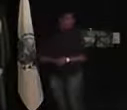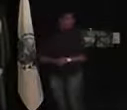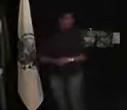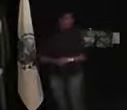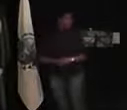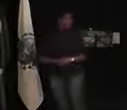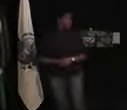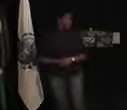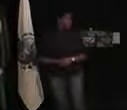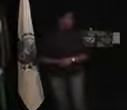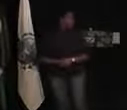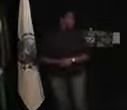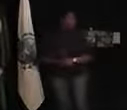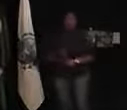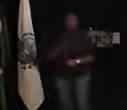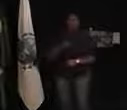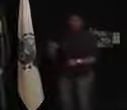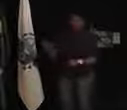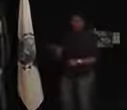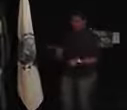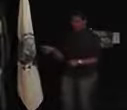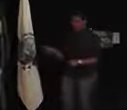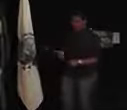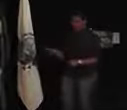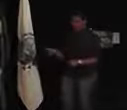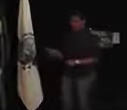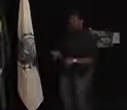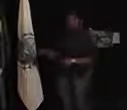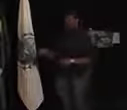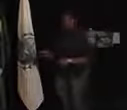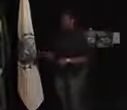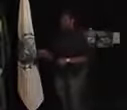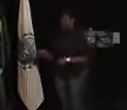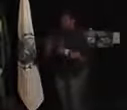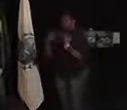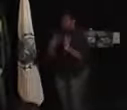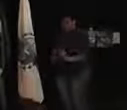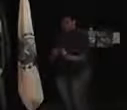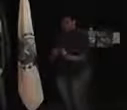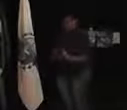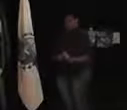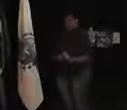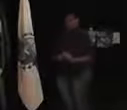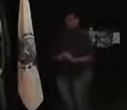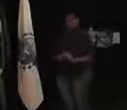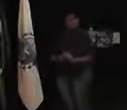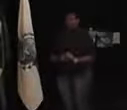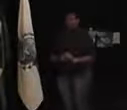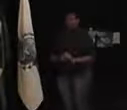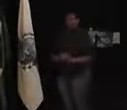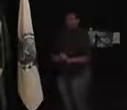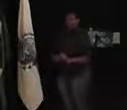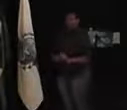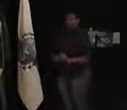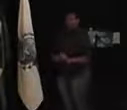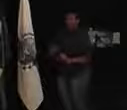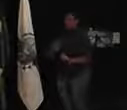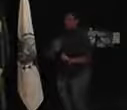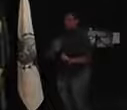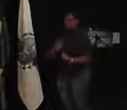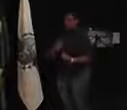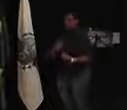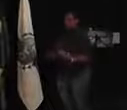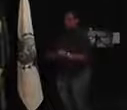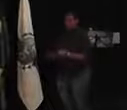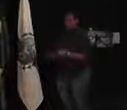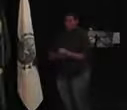Professores ficam estressados, lógico que ficam, né? O professor não é de ferro, gente. Então, o professor fica estressado. Porque eu